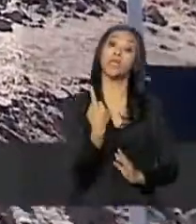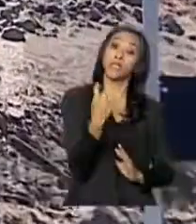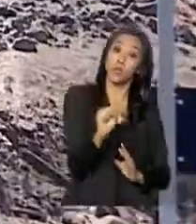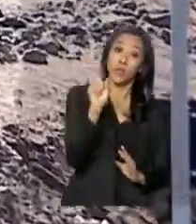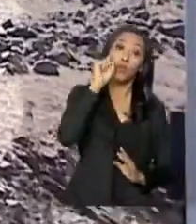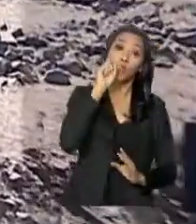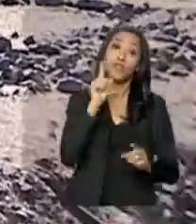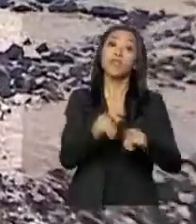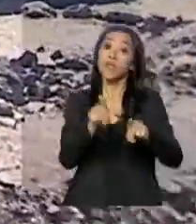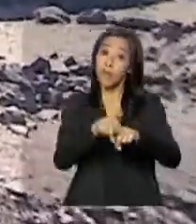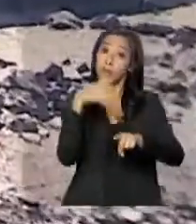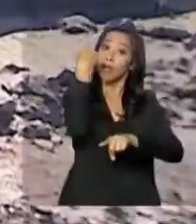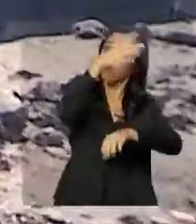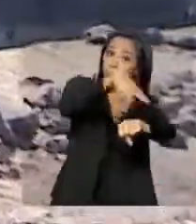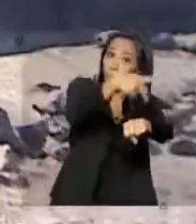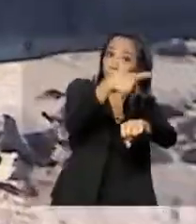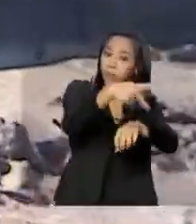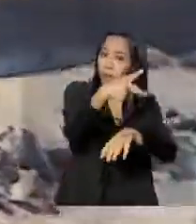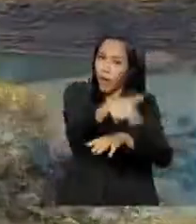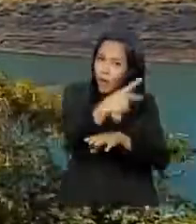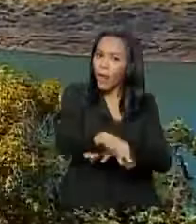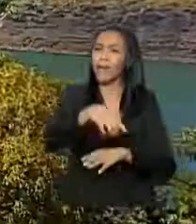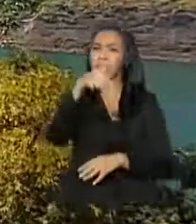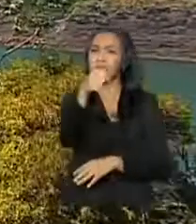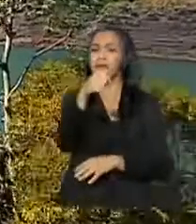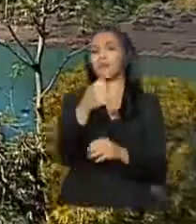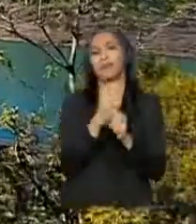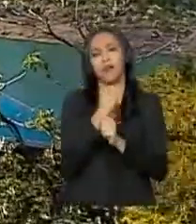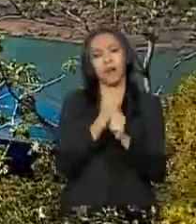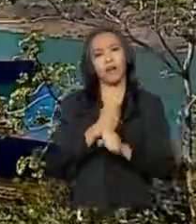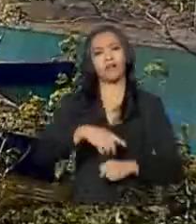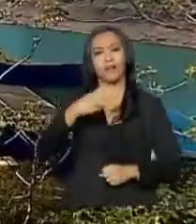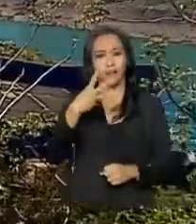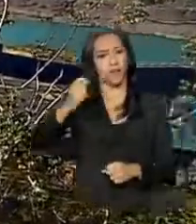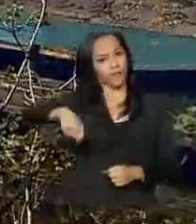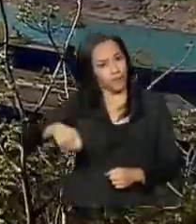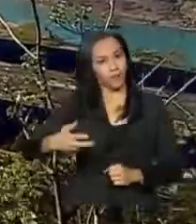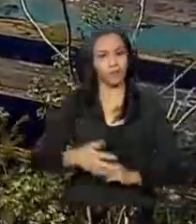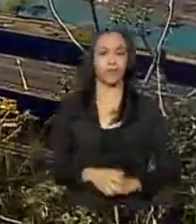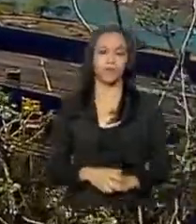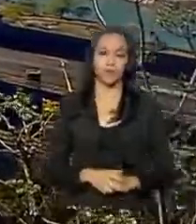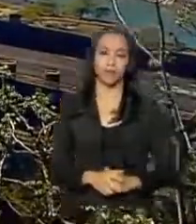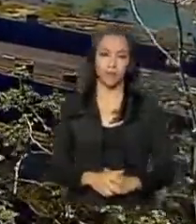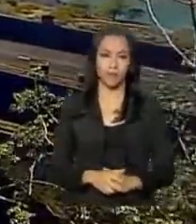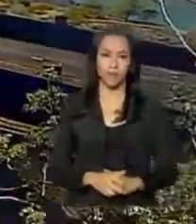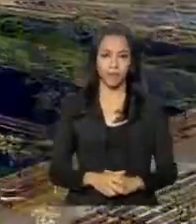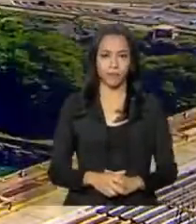e do Paraguai por 7 anos e 3 meses.